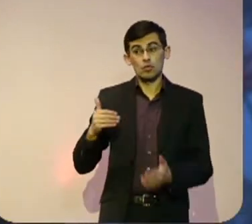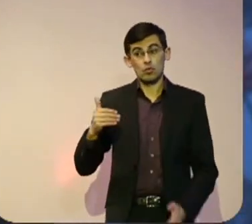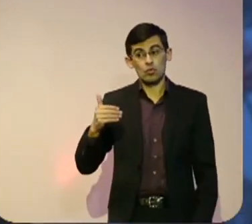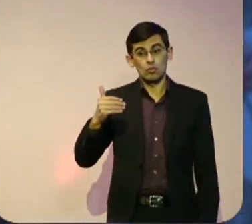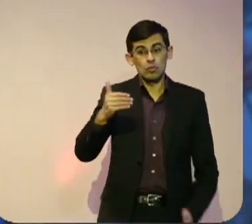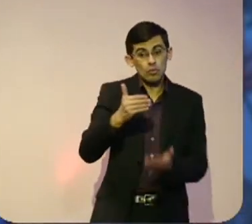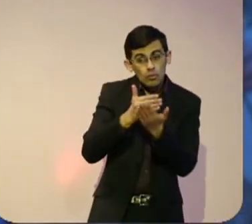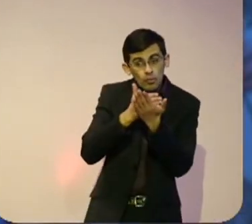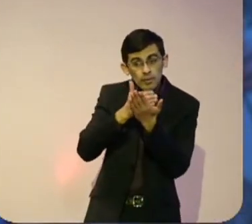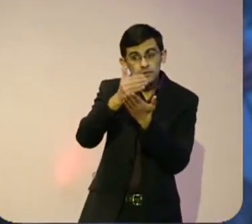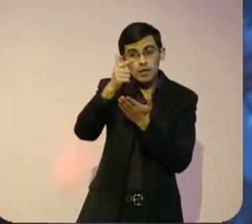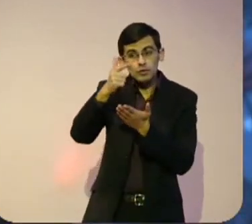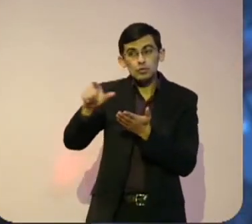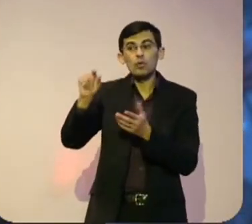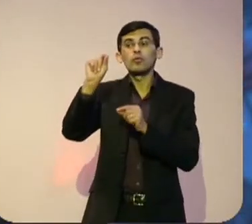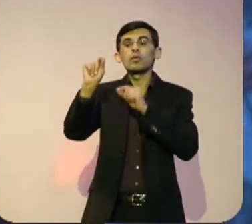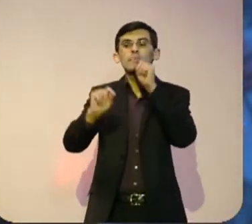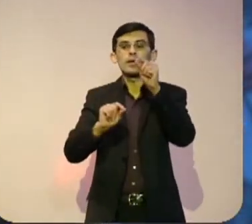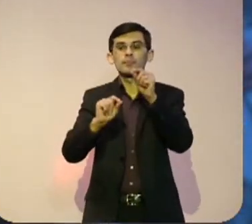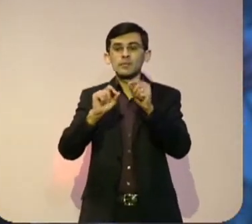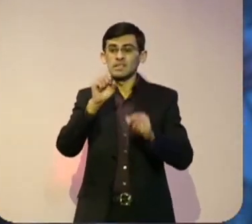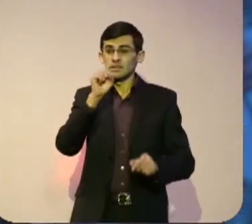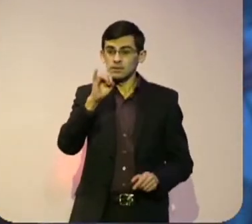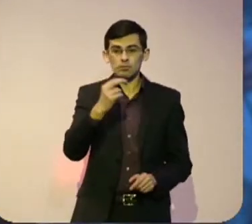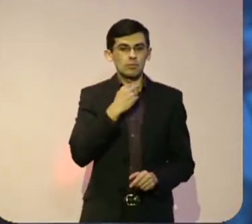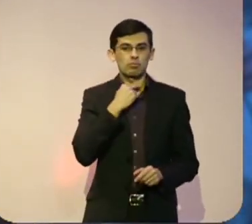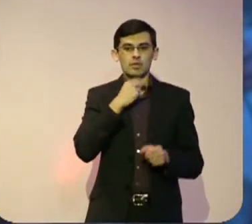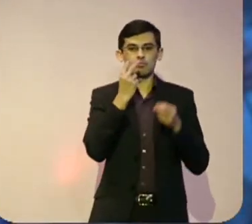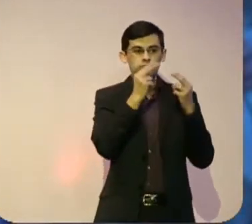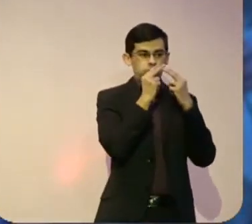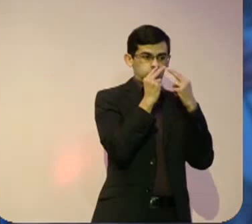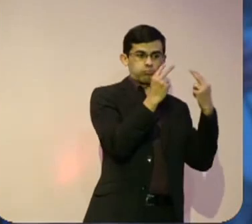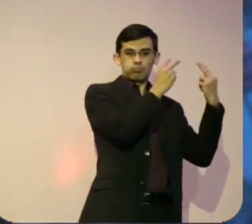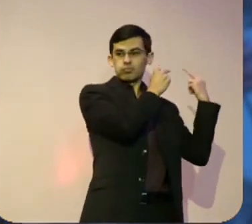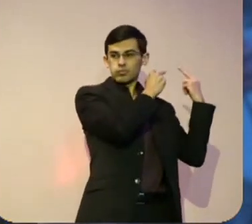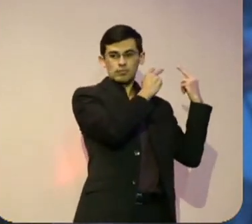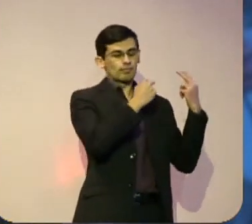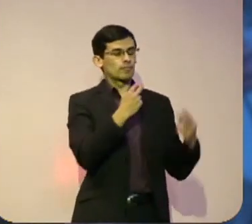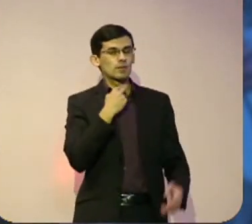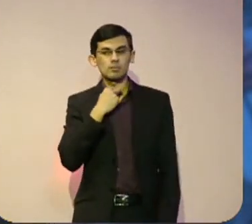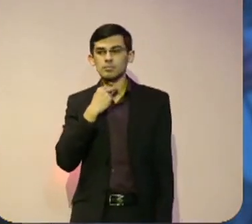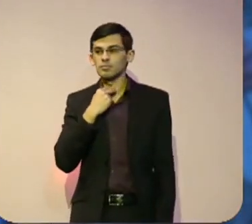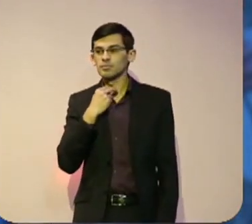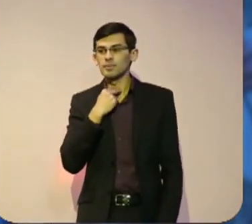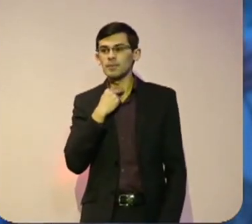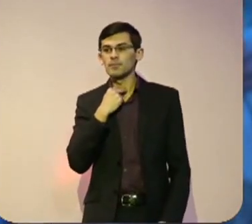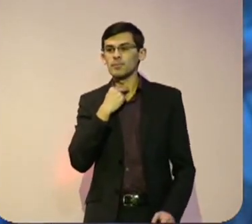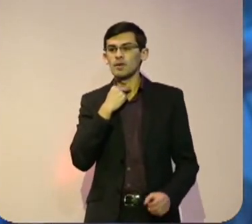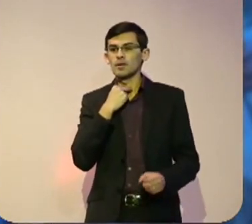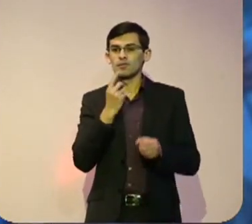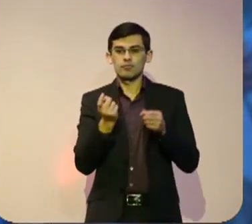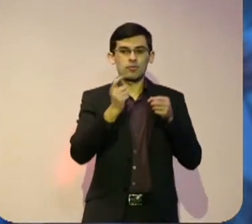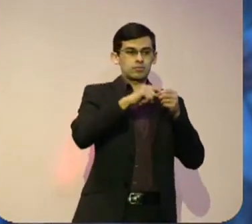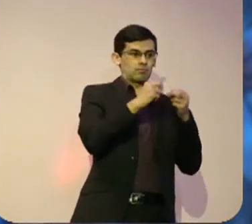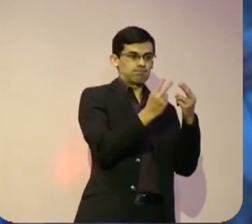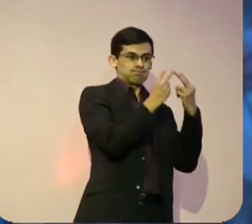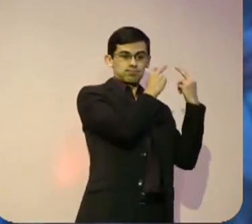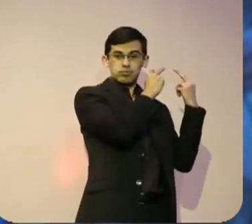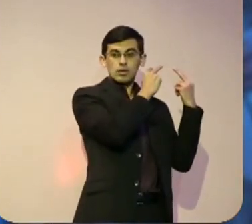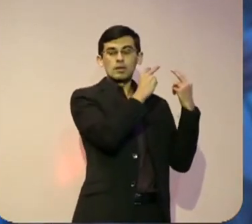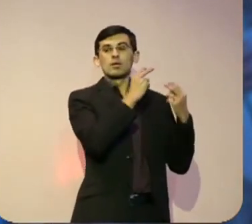Recomeçar, aprender a recomeçar sem retroceder. Retroceder